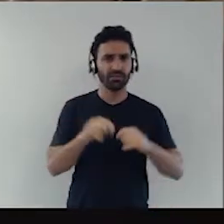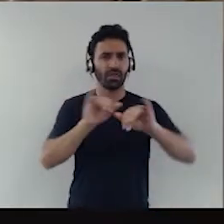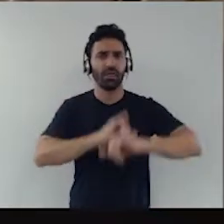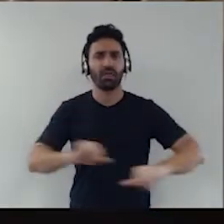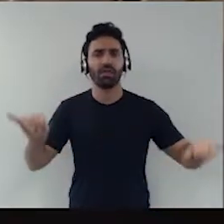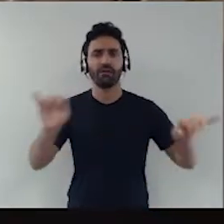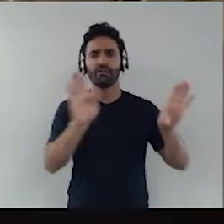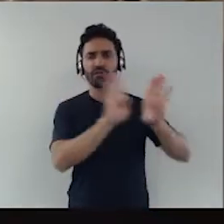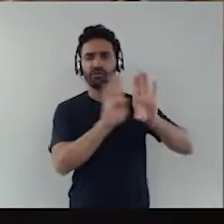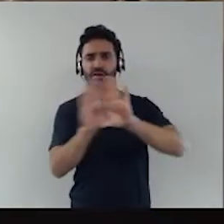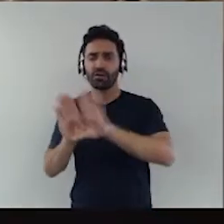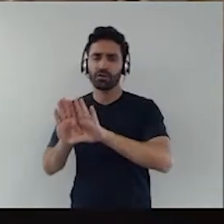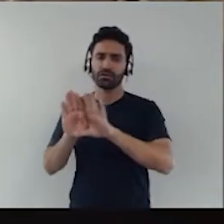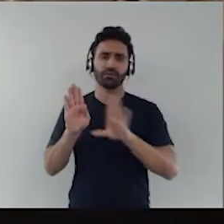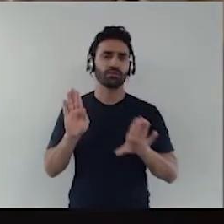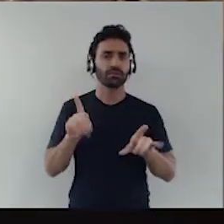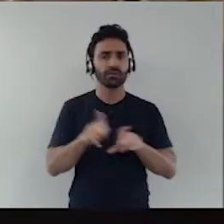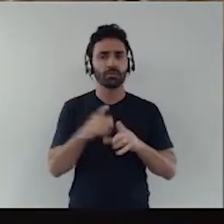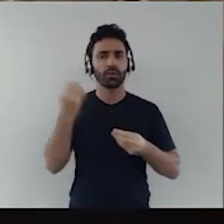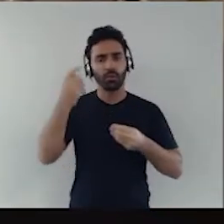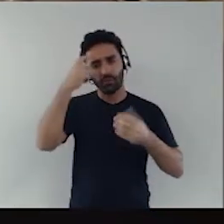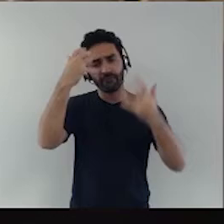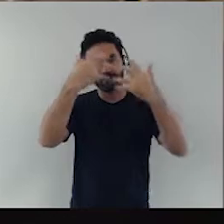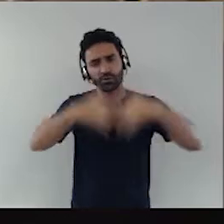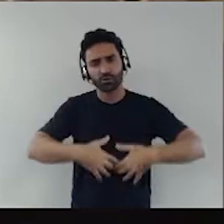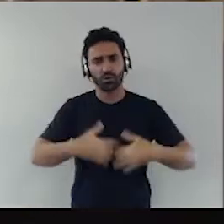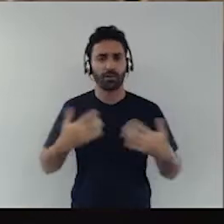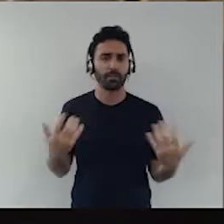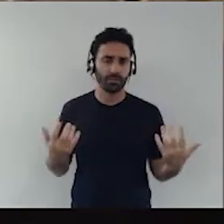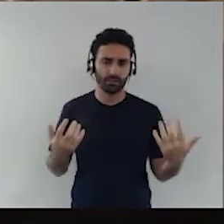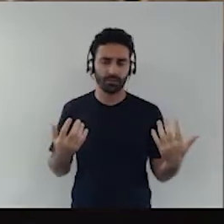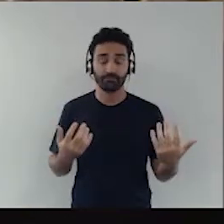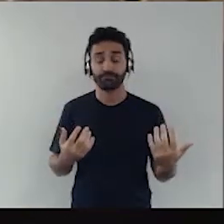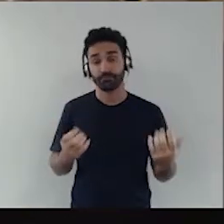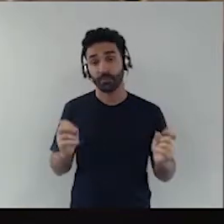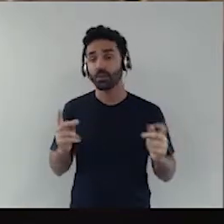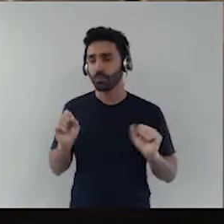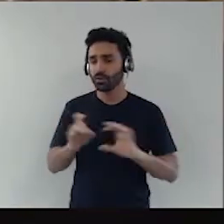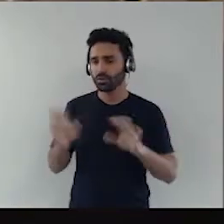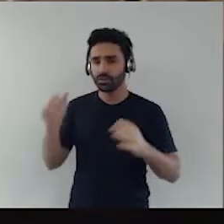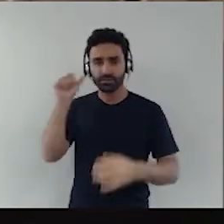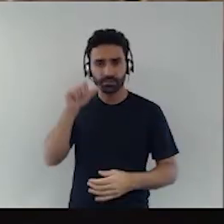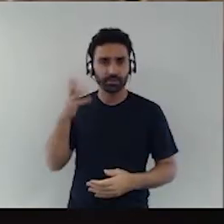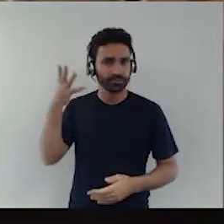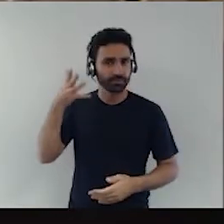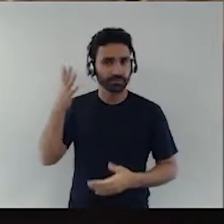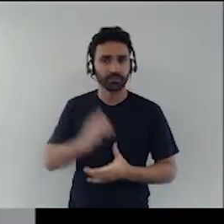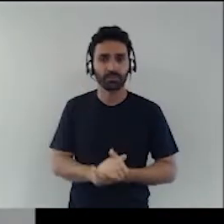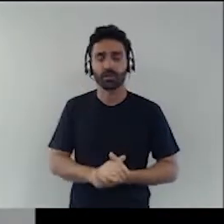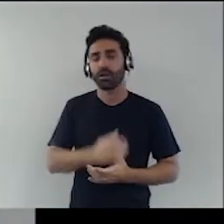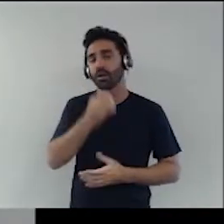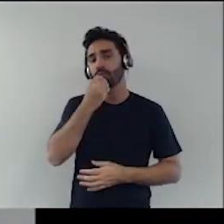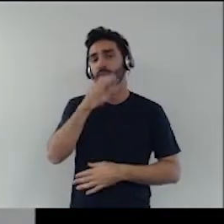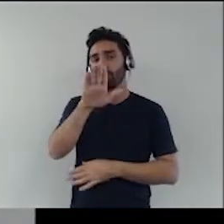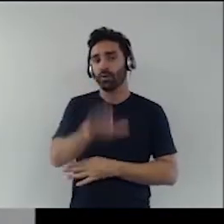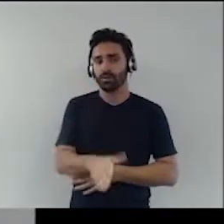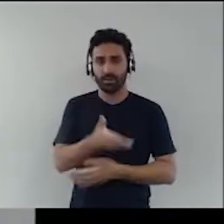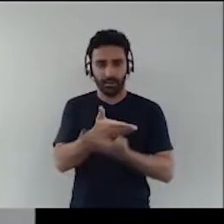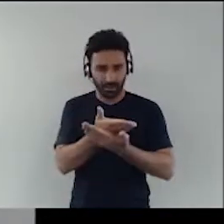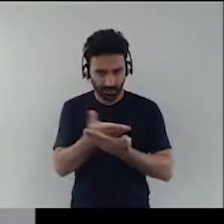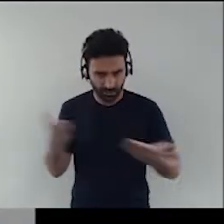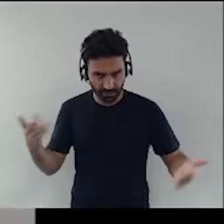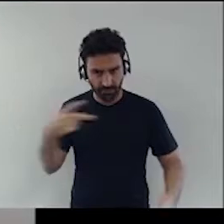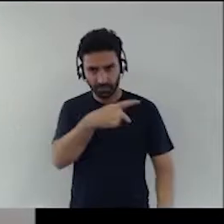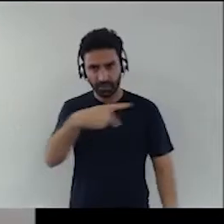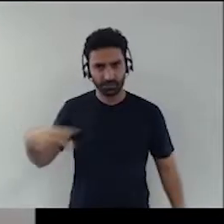questão diretamente do funcionamento. Passo a palavra para Vossa Excelência. Boa tarde, presidente